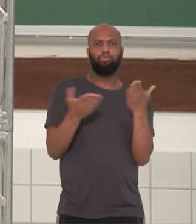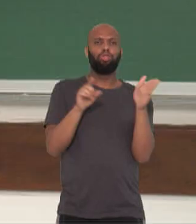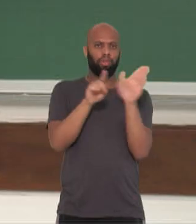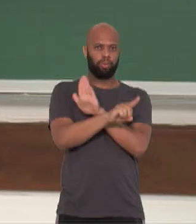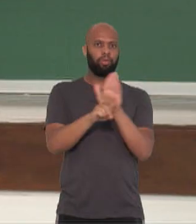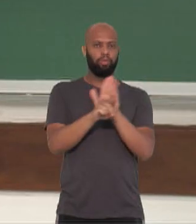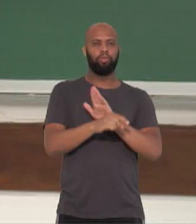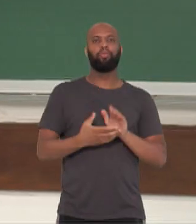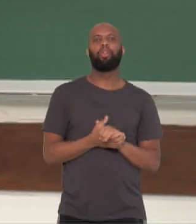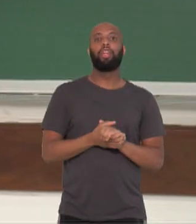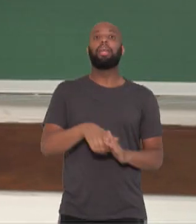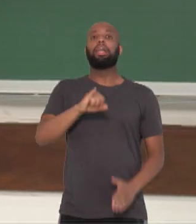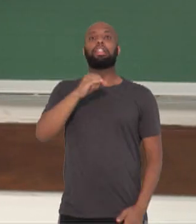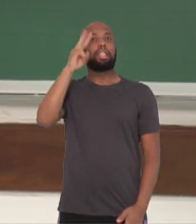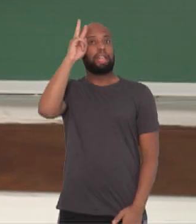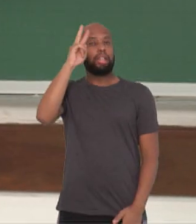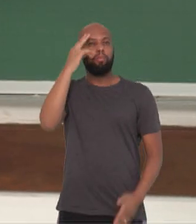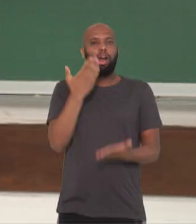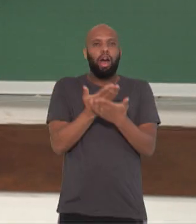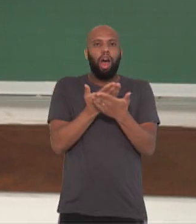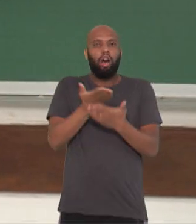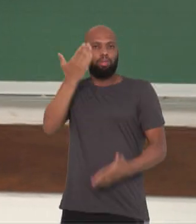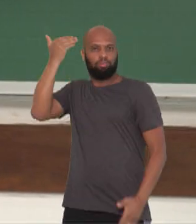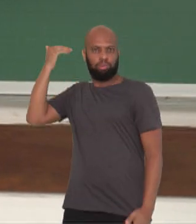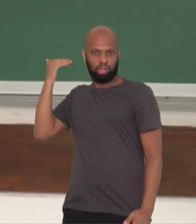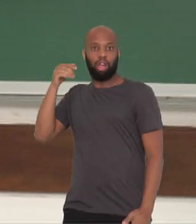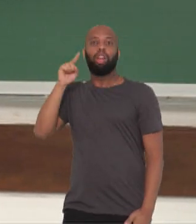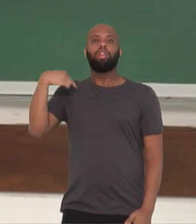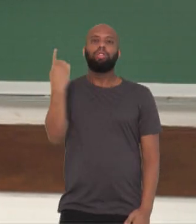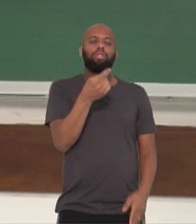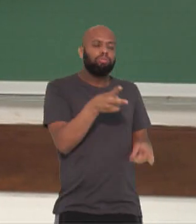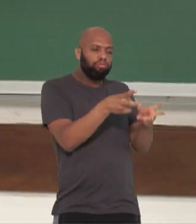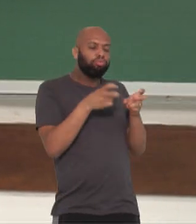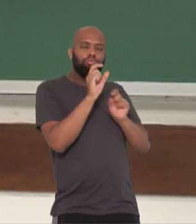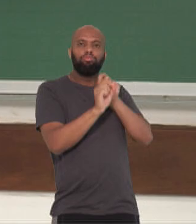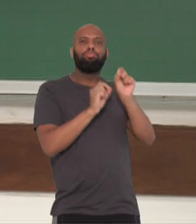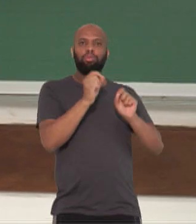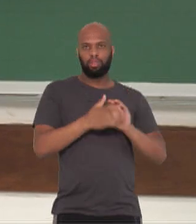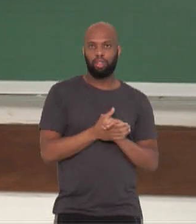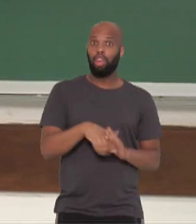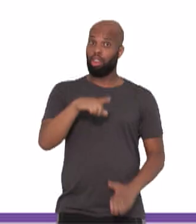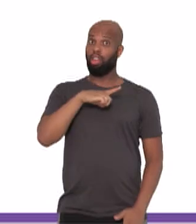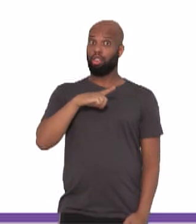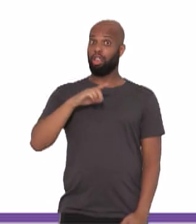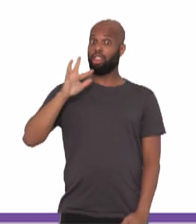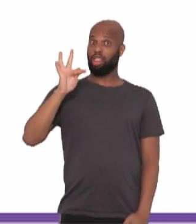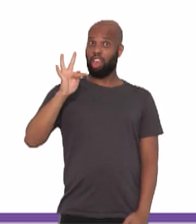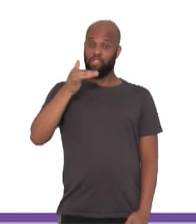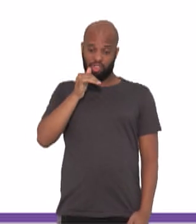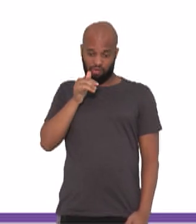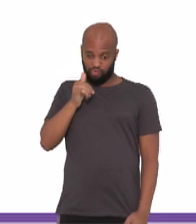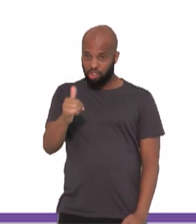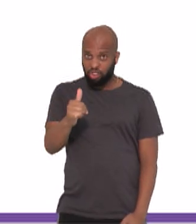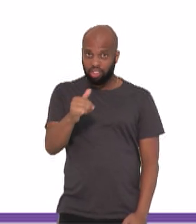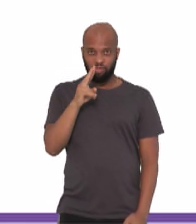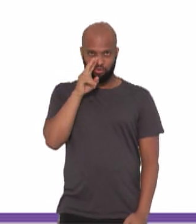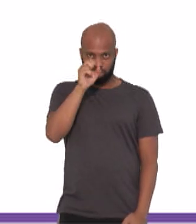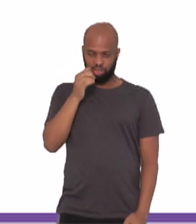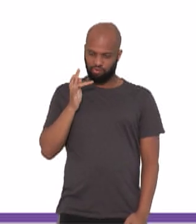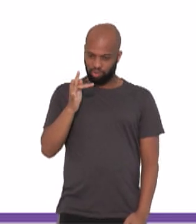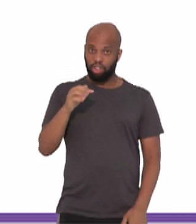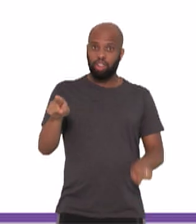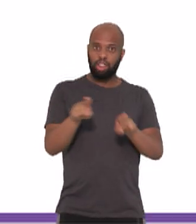a gente for relembrar das aulas anteriores, a gente percebe que a força elétrica, assim como a